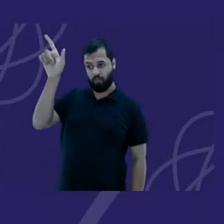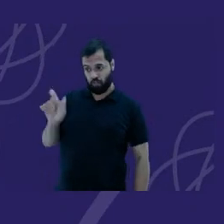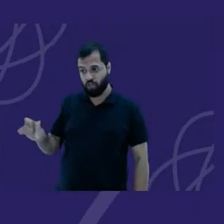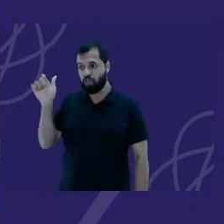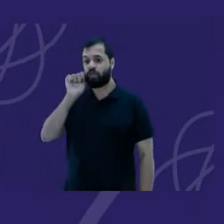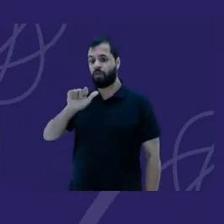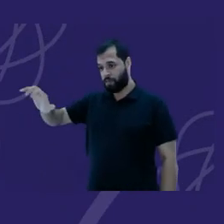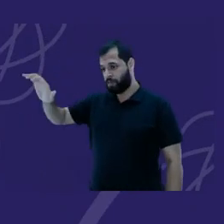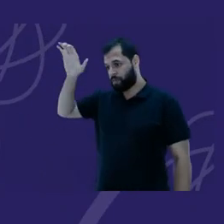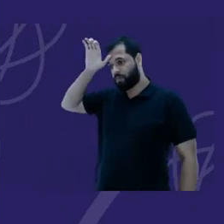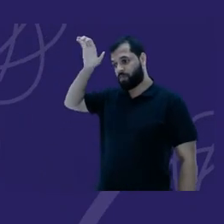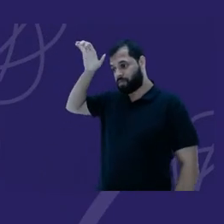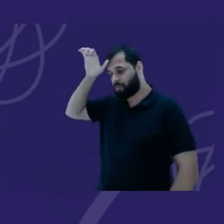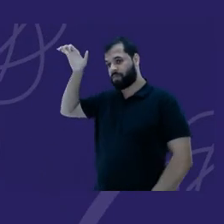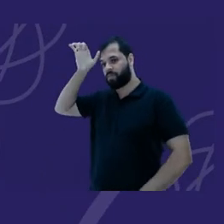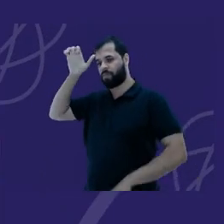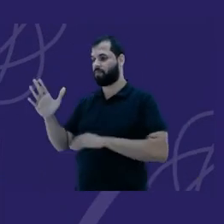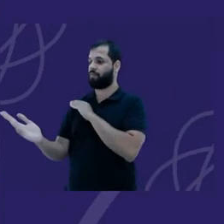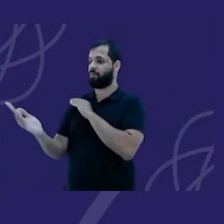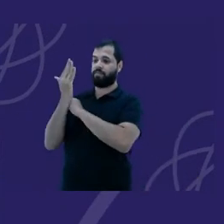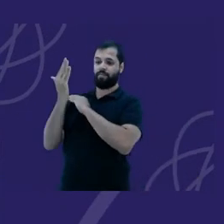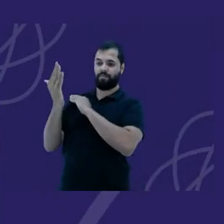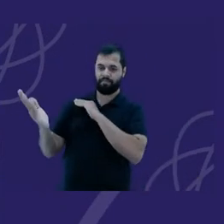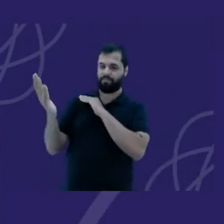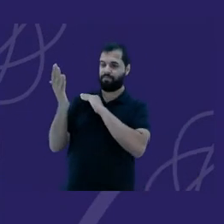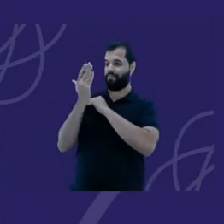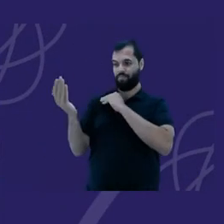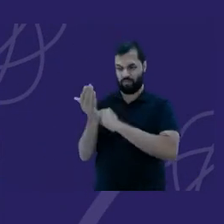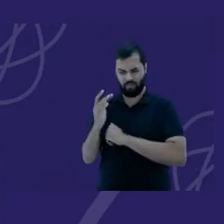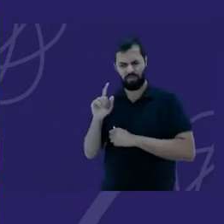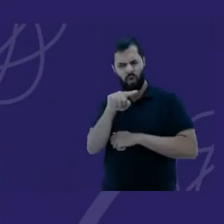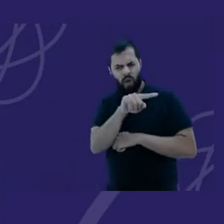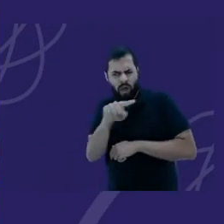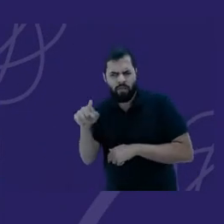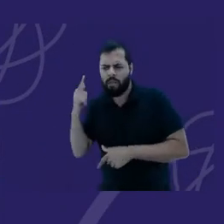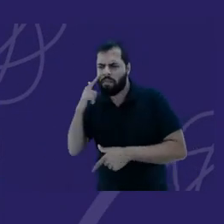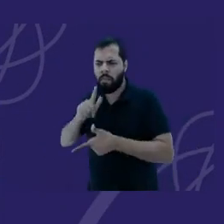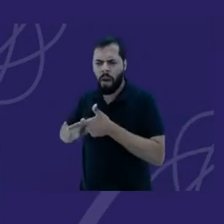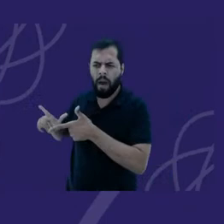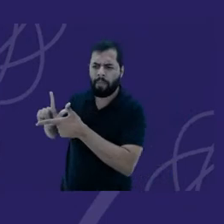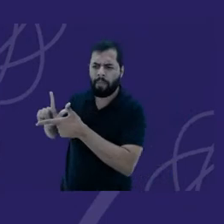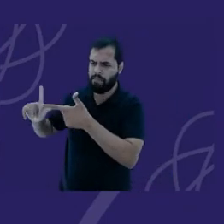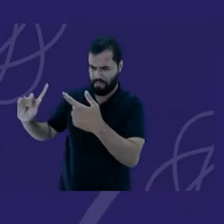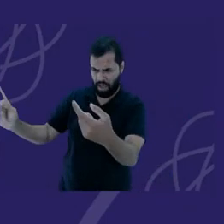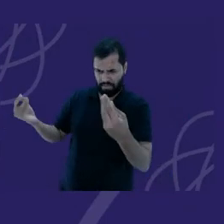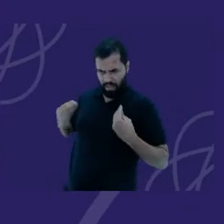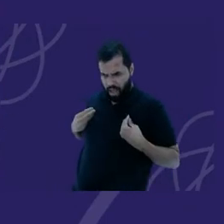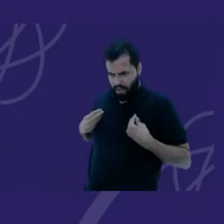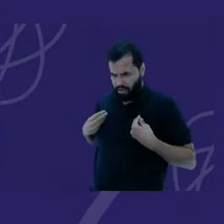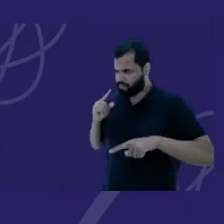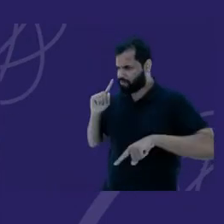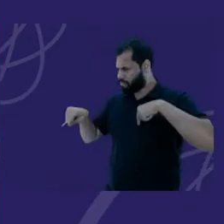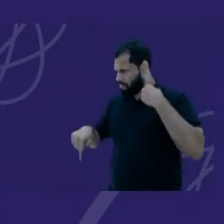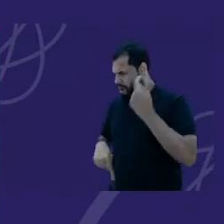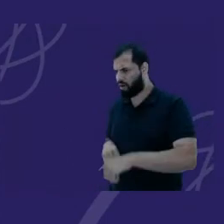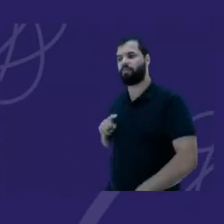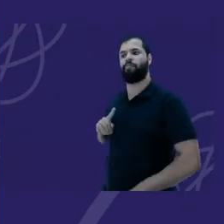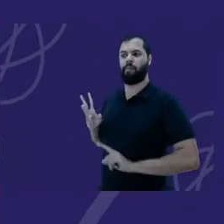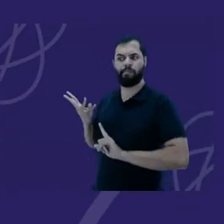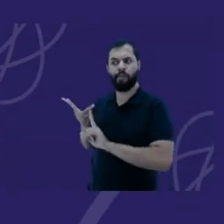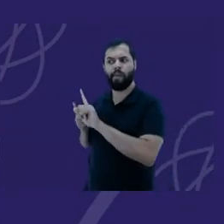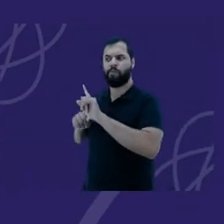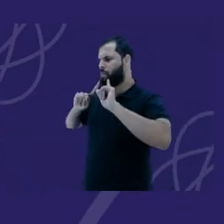estressou com meu avô. Não vai me arranjar problema, prometo ao criador.